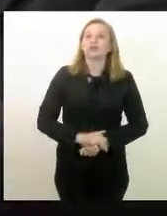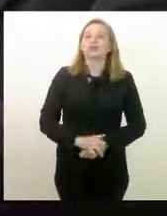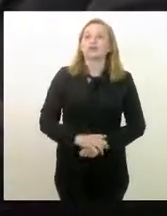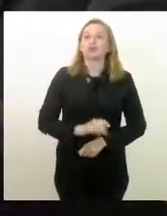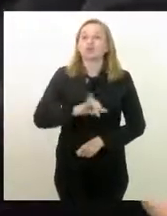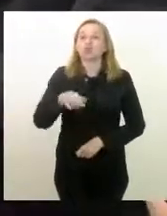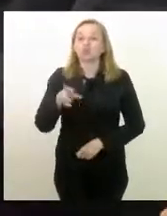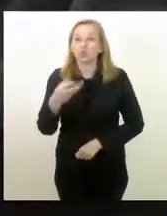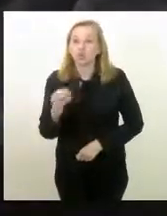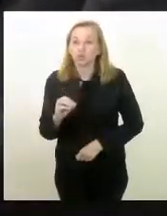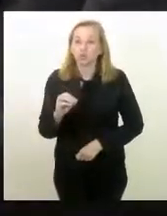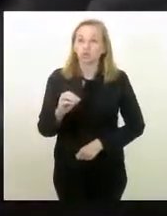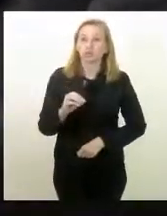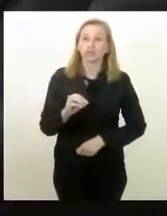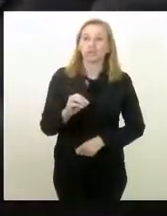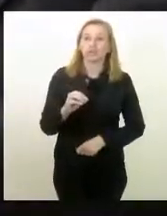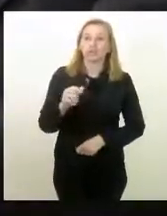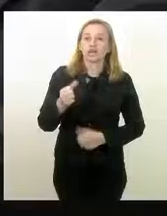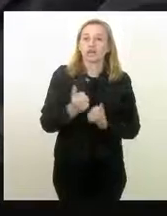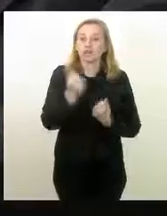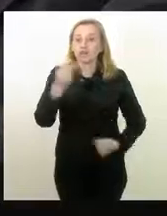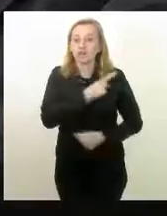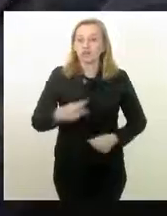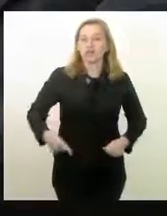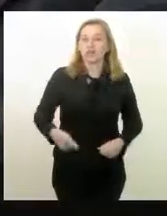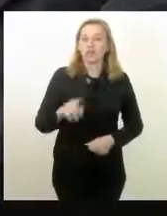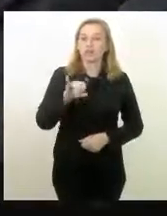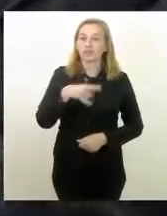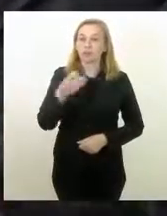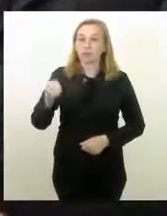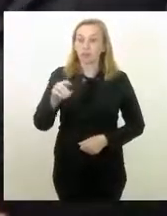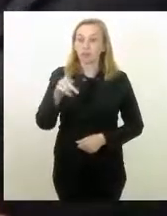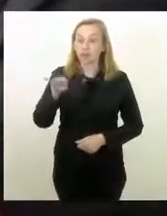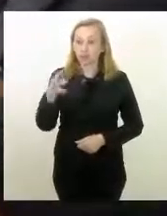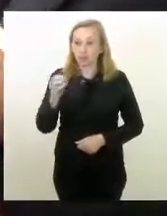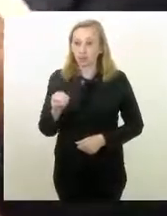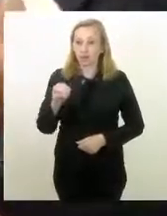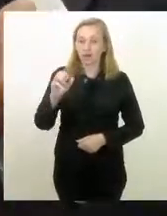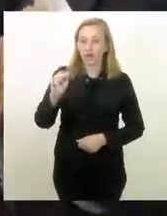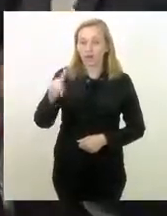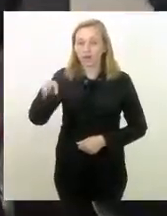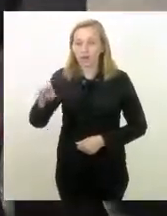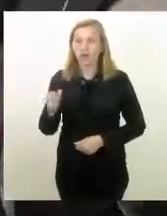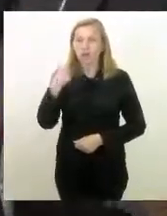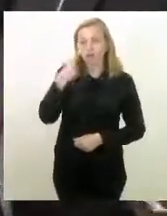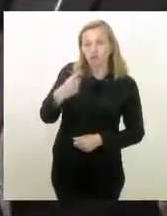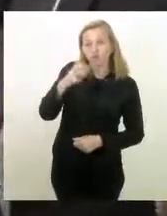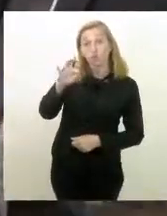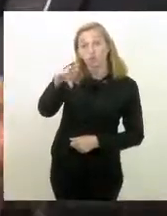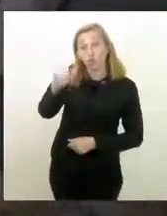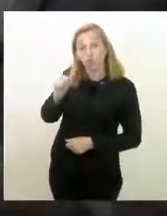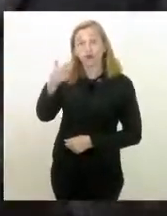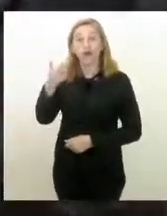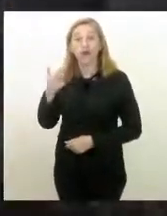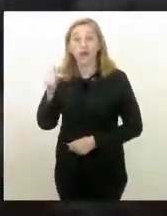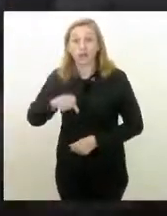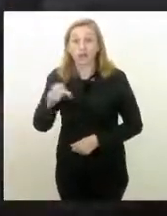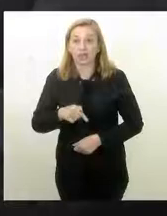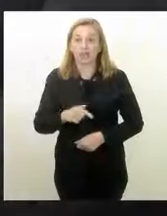Júlio Queiroz, vice-prefeito de São Pedro da Aldeia. Eu vi o Tutuca aqui, está conosco